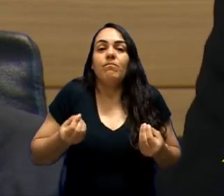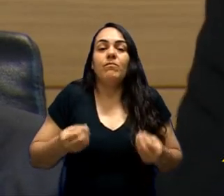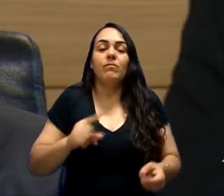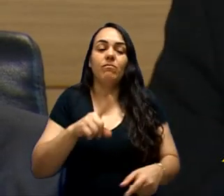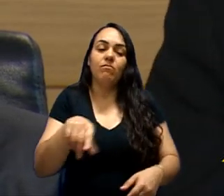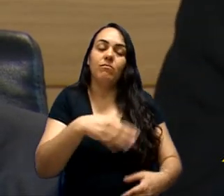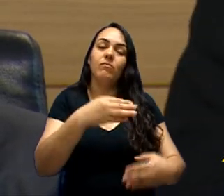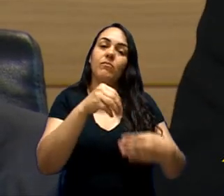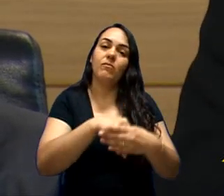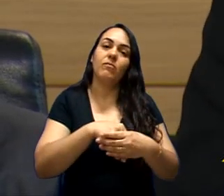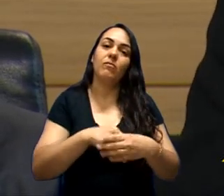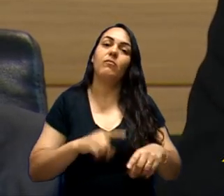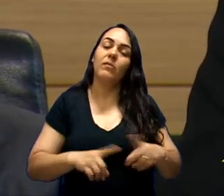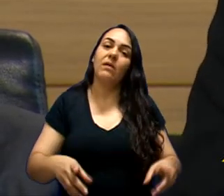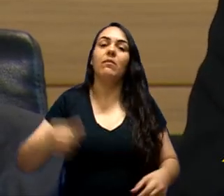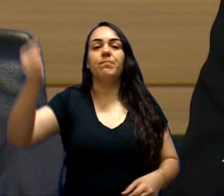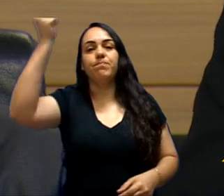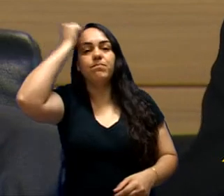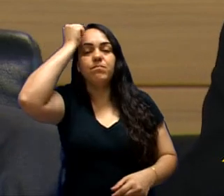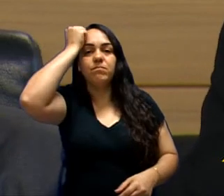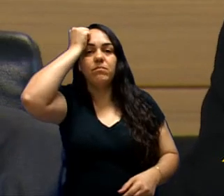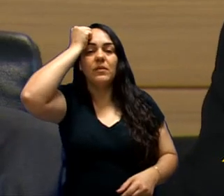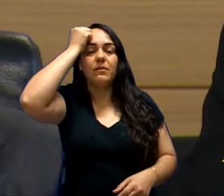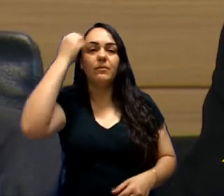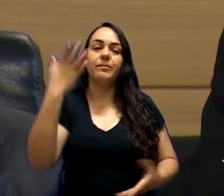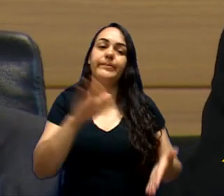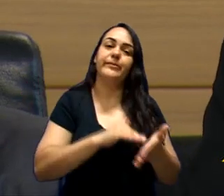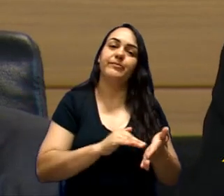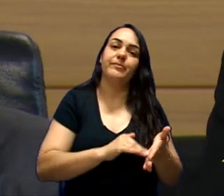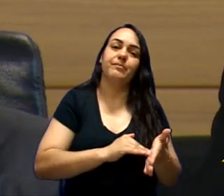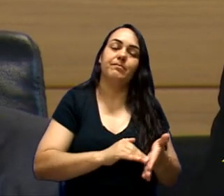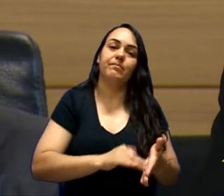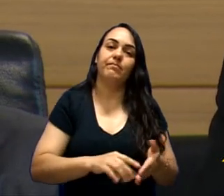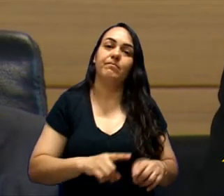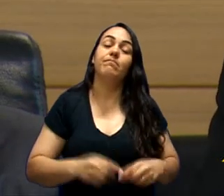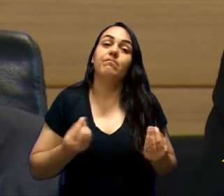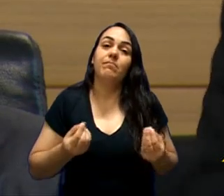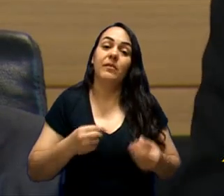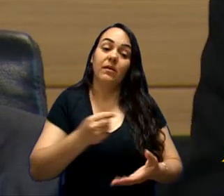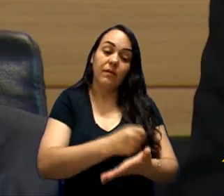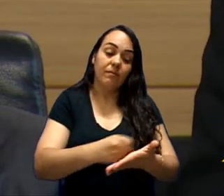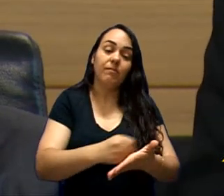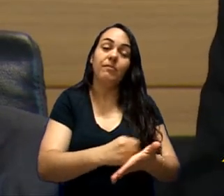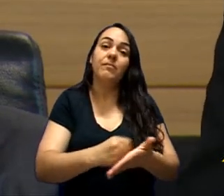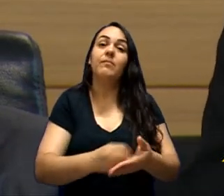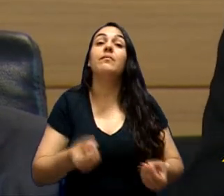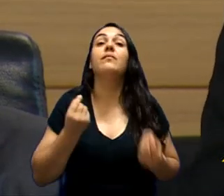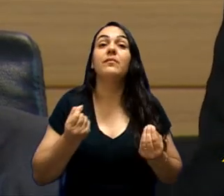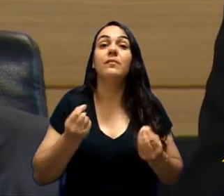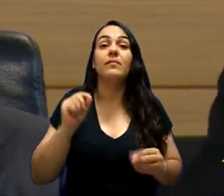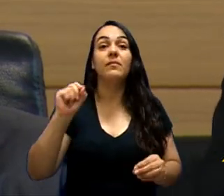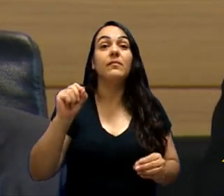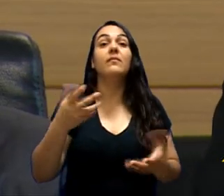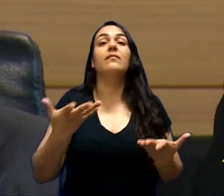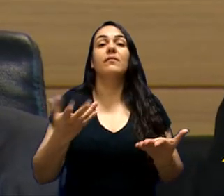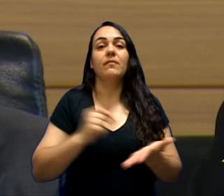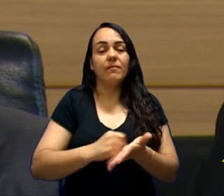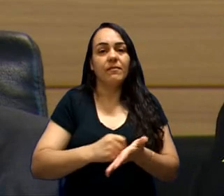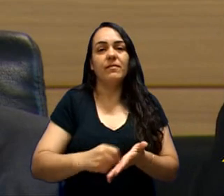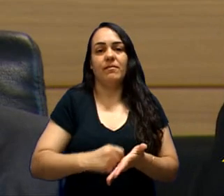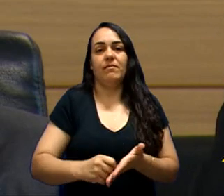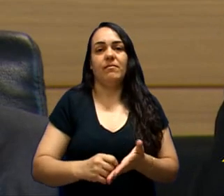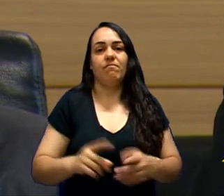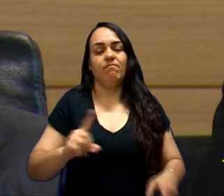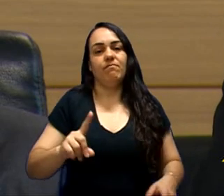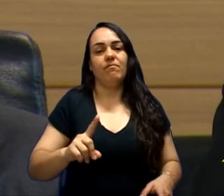vetou. E agora o culpado é o mordomo. Ora, quem vetou, quem assinou, está assinado ali. Não foi o funcionário público